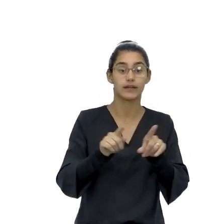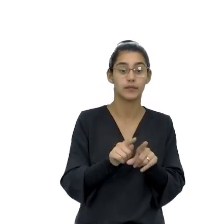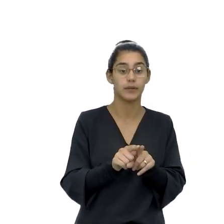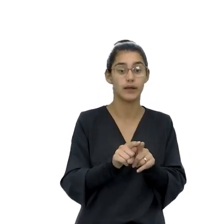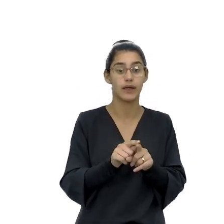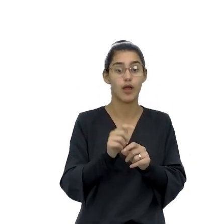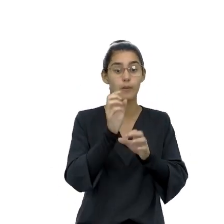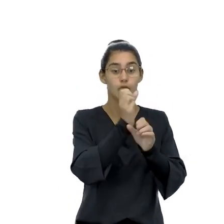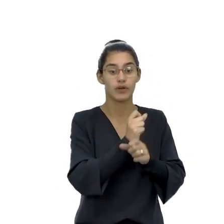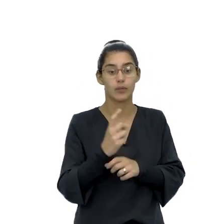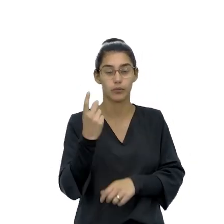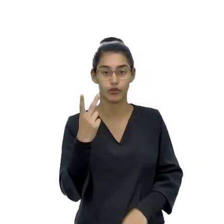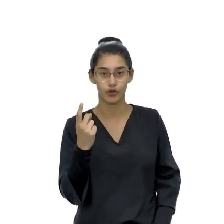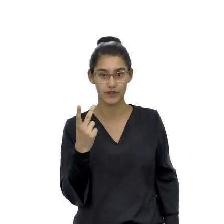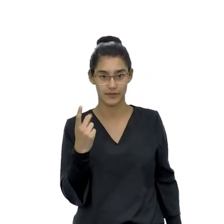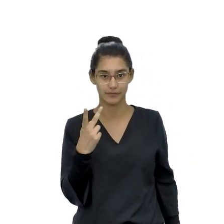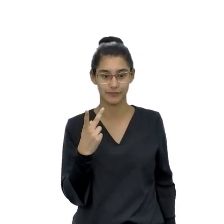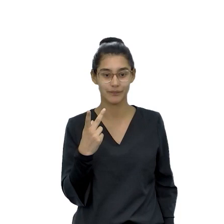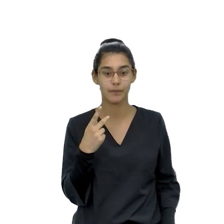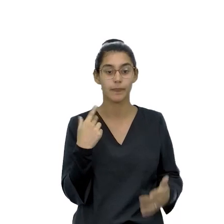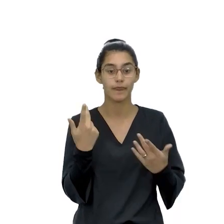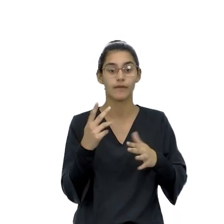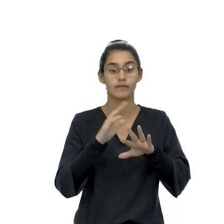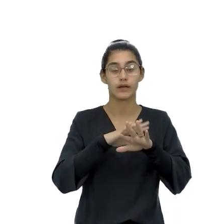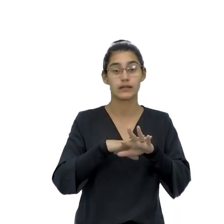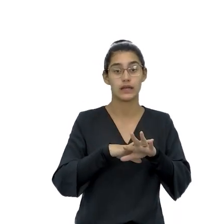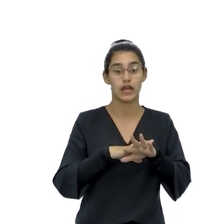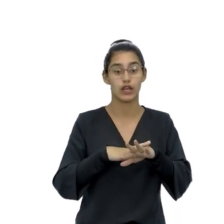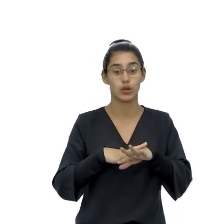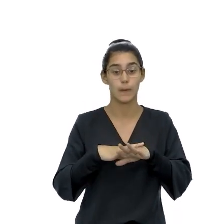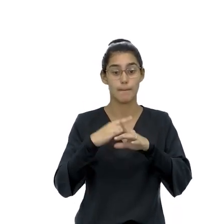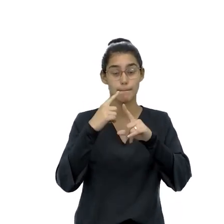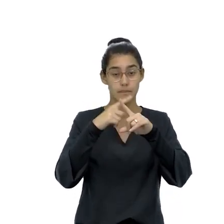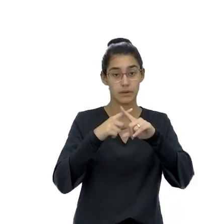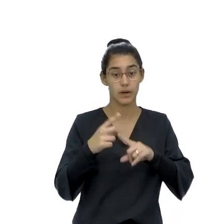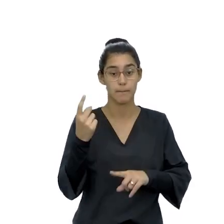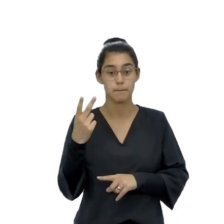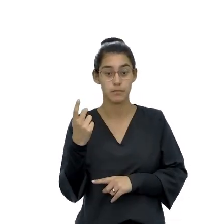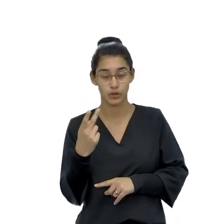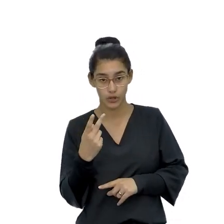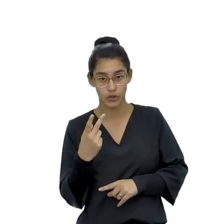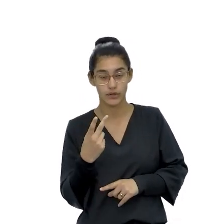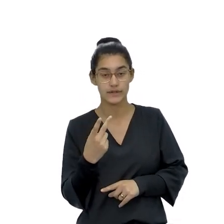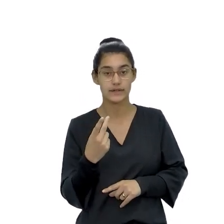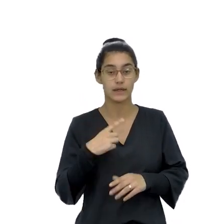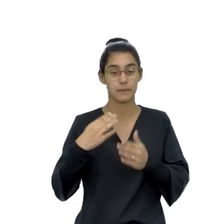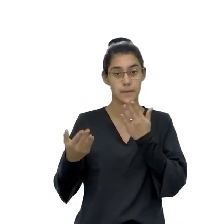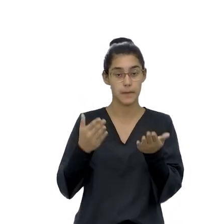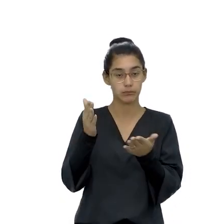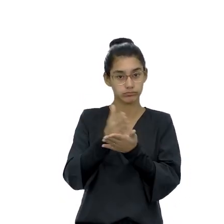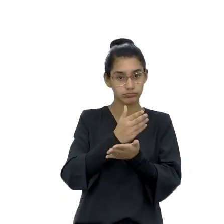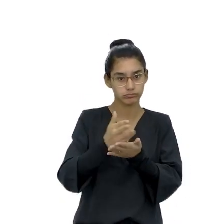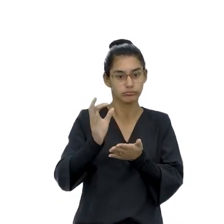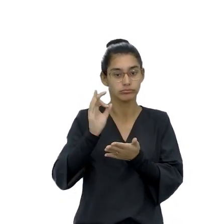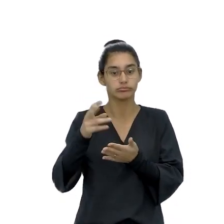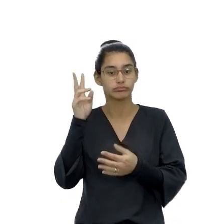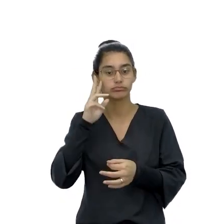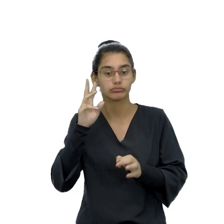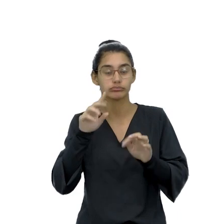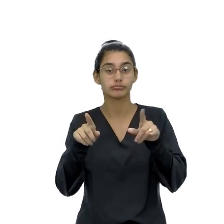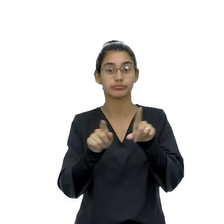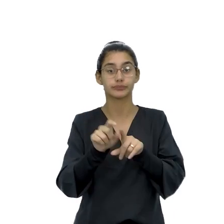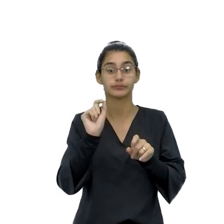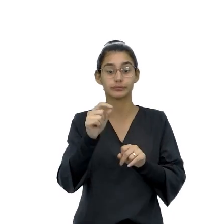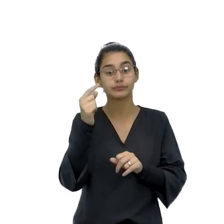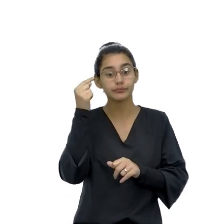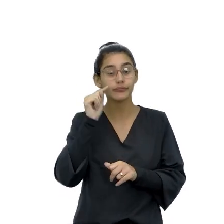a multiplicação por 12. E assim, ele fazendo a multiplicação, fazendo a propriedade distributiva, lembrando que